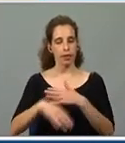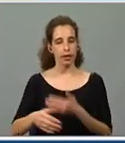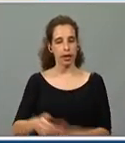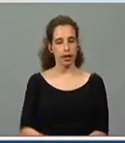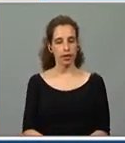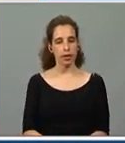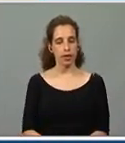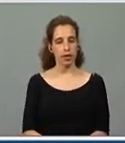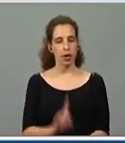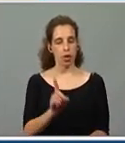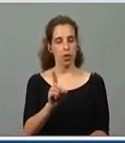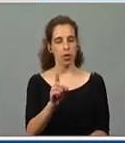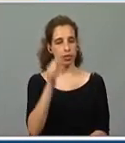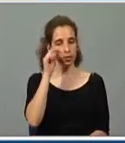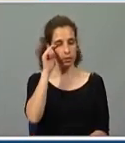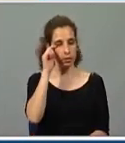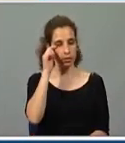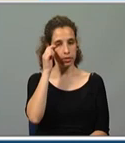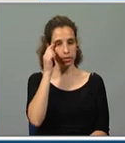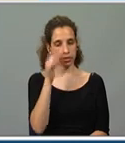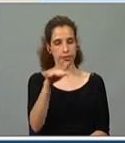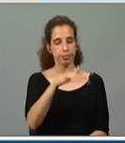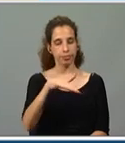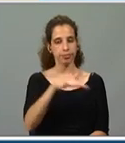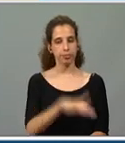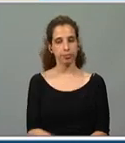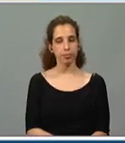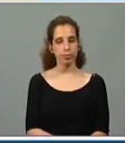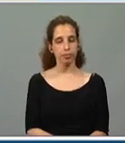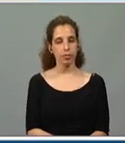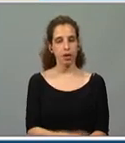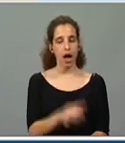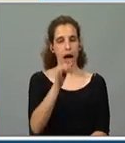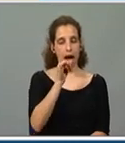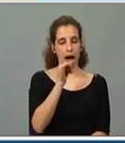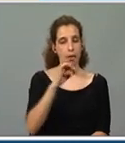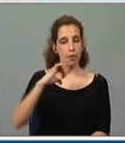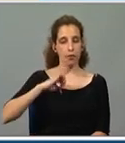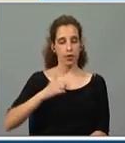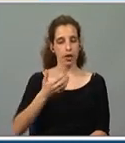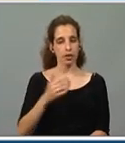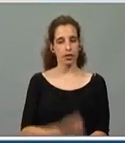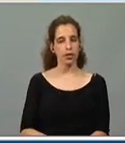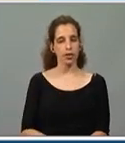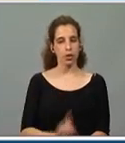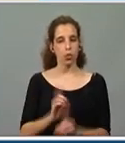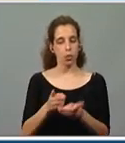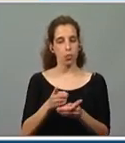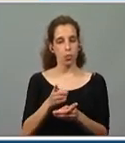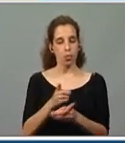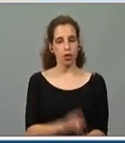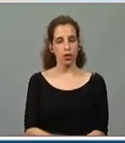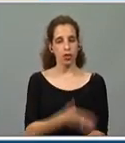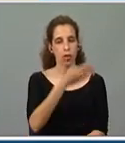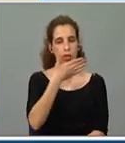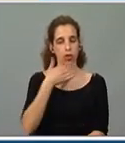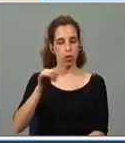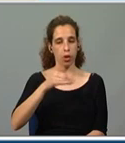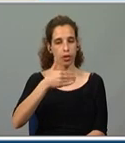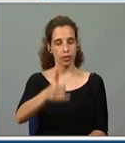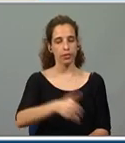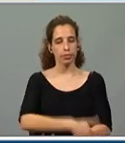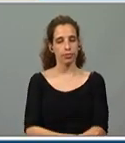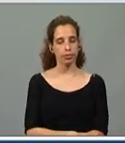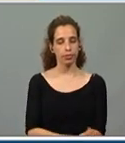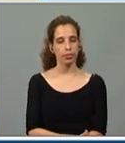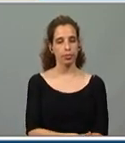recolha desta parte que ainda tem água com corante verde e começa o óleo. Portanto, vamos